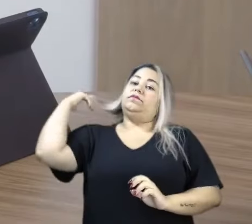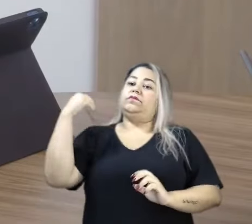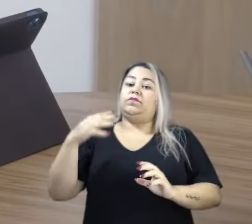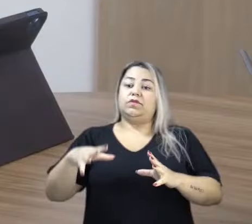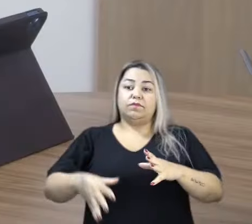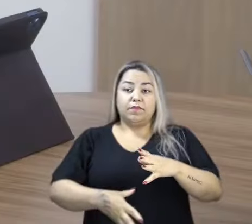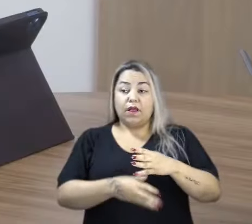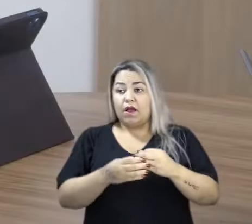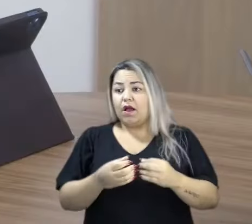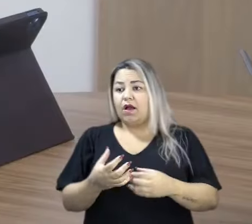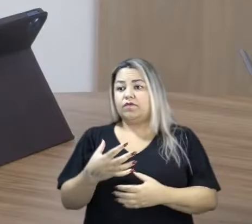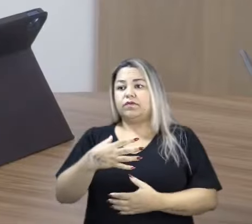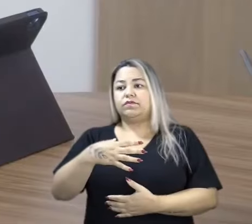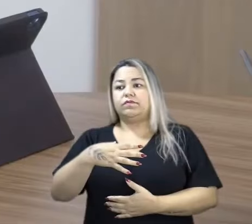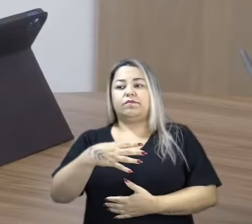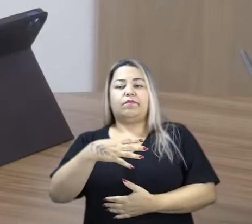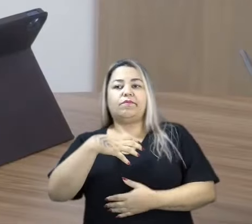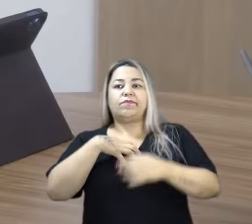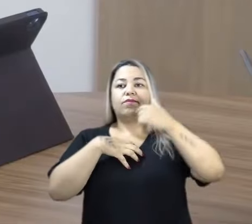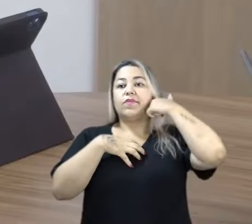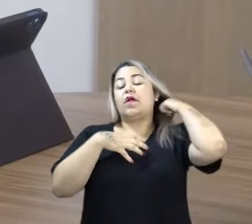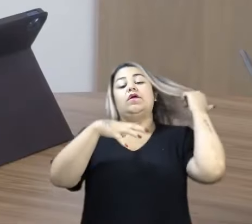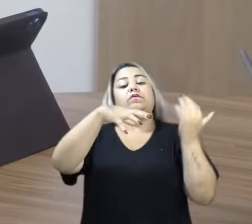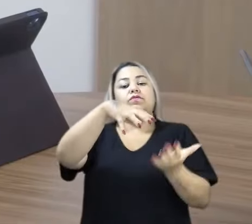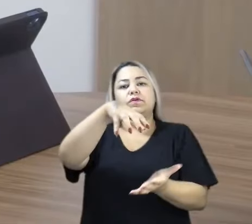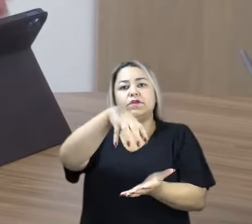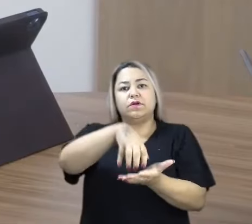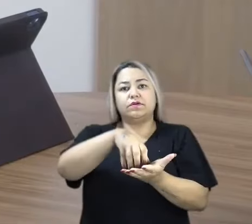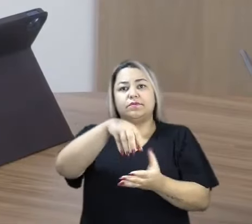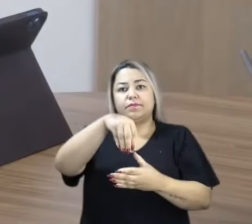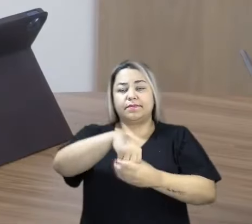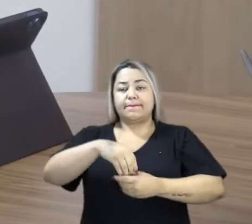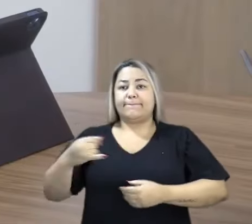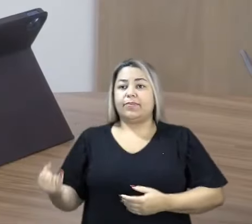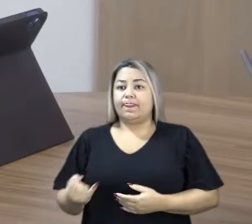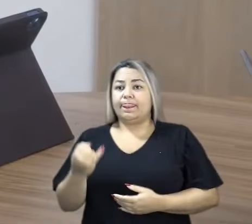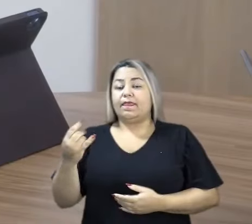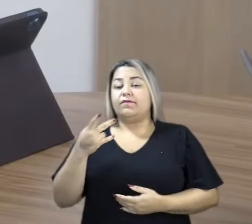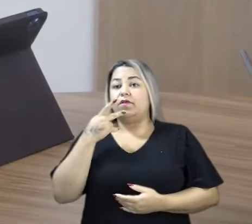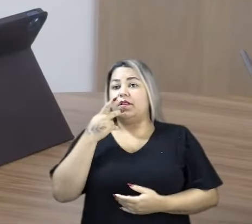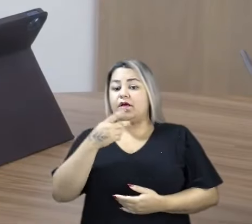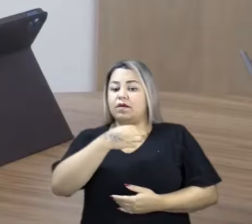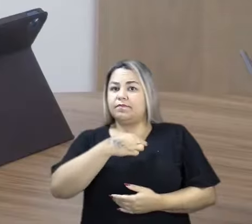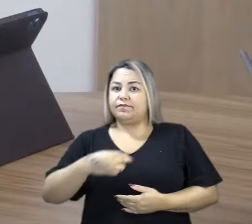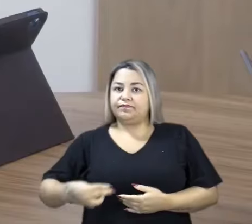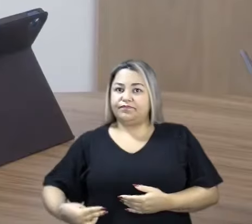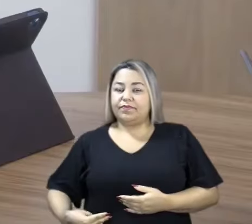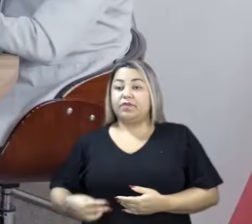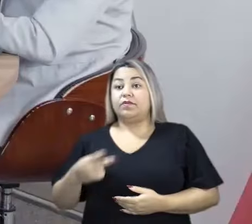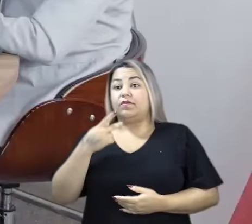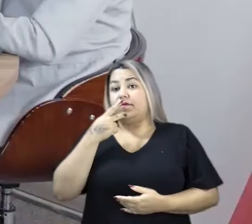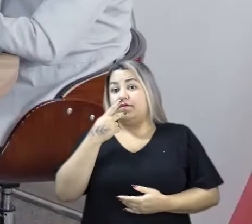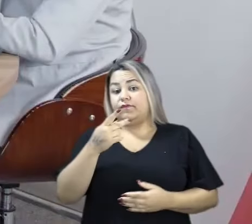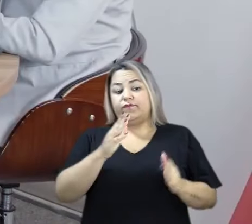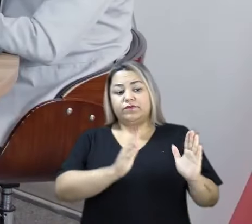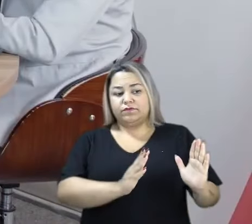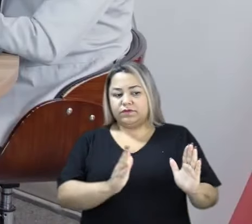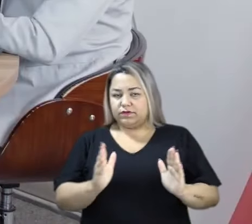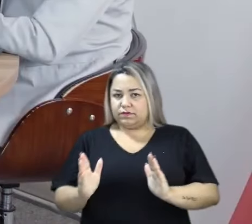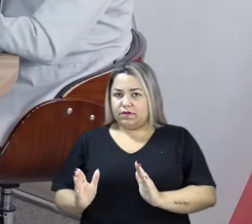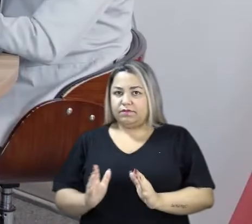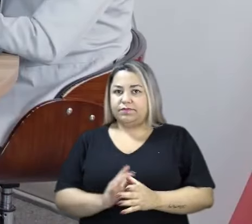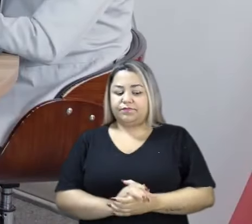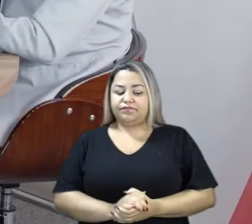as sensibilidades daquele território, e que eu acho que é importante reafirmar o que a ministra disse, que são as etapas,